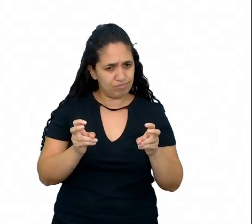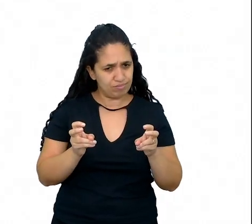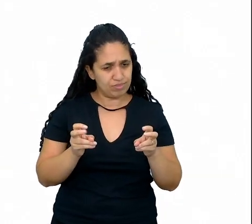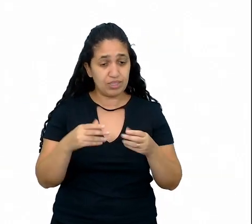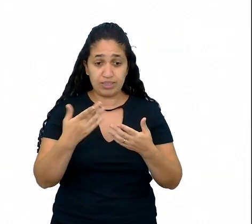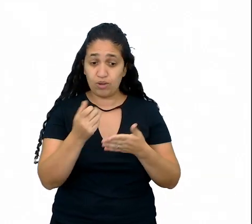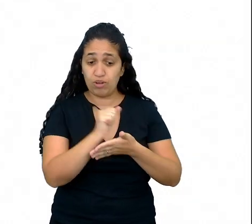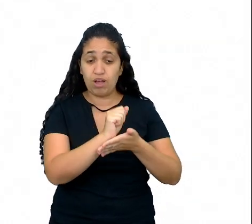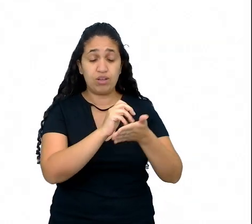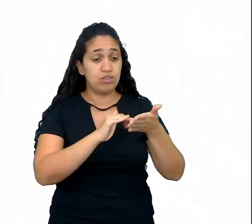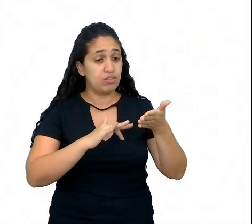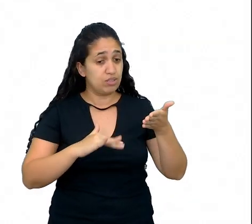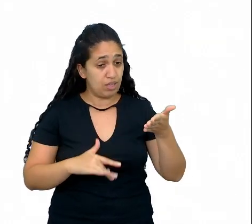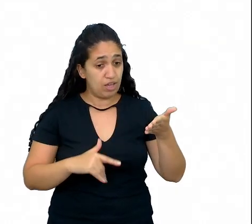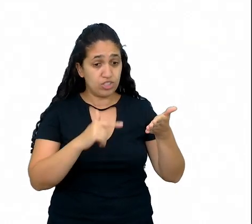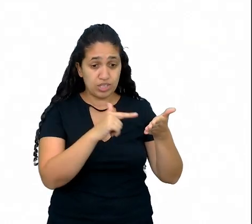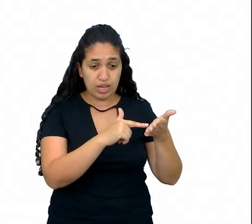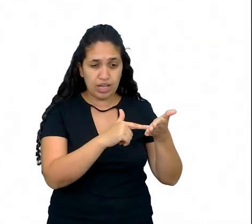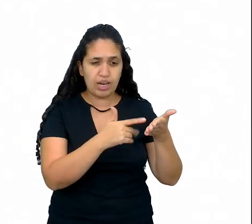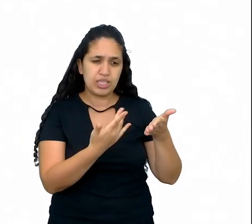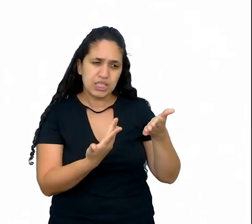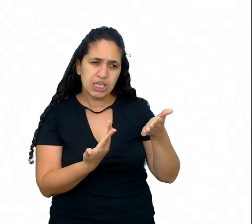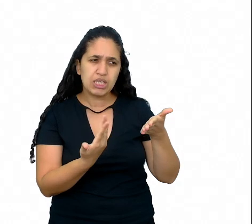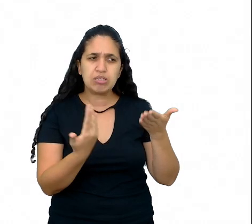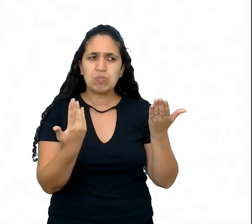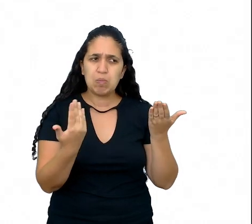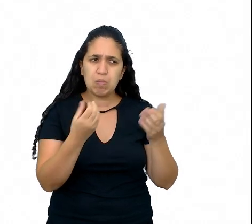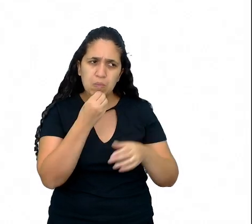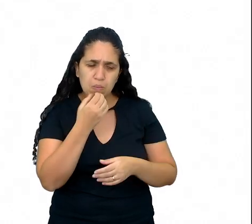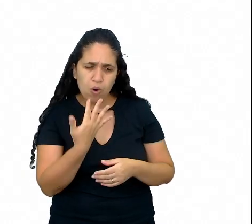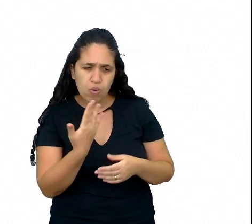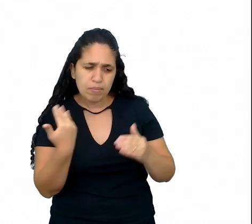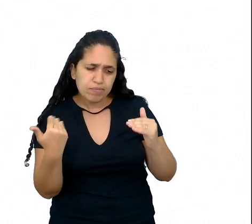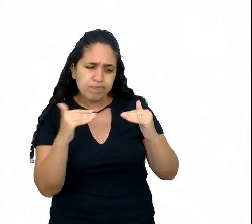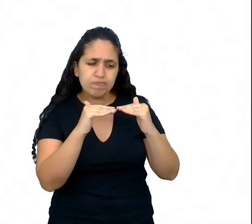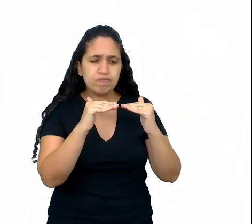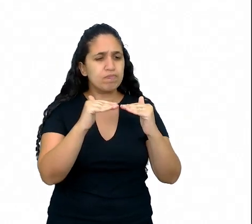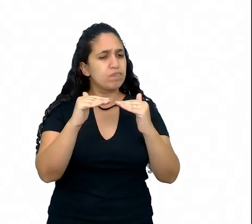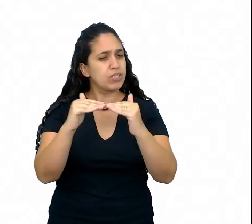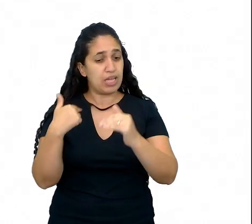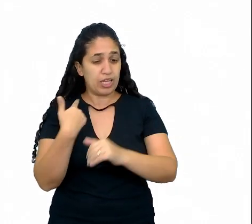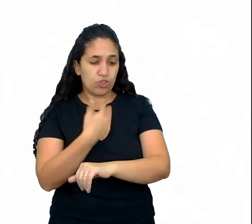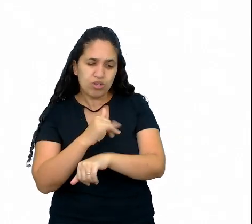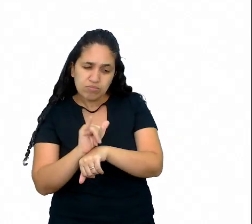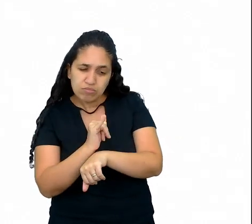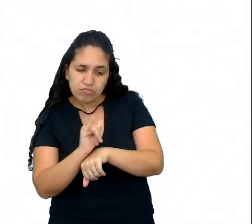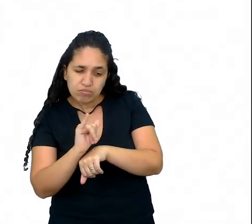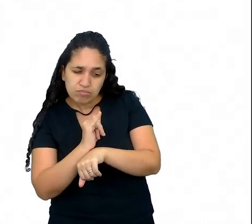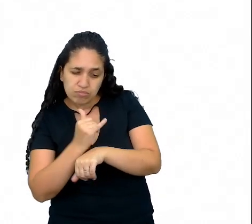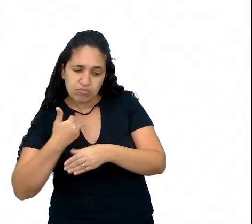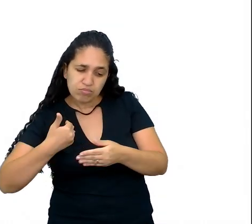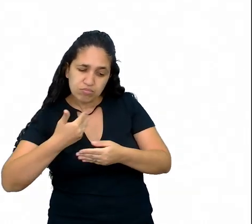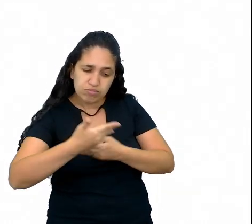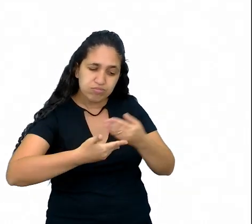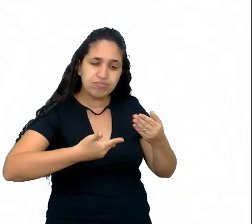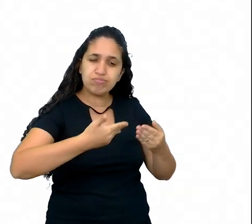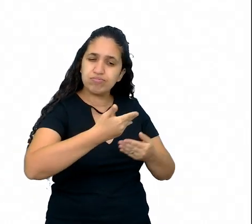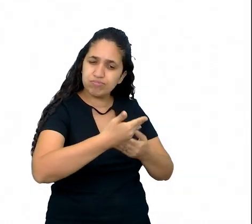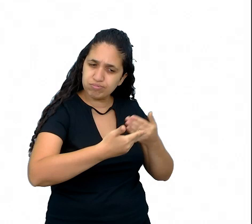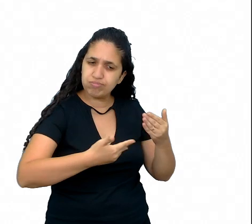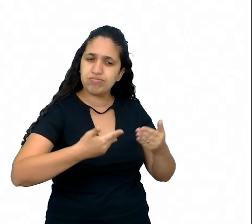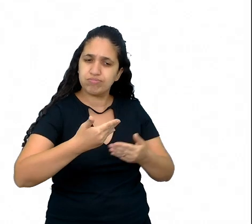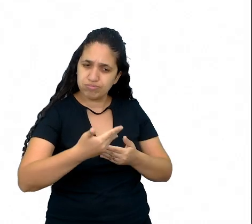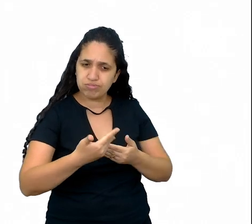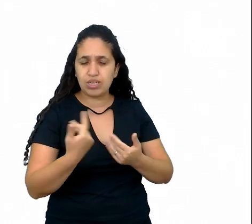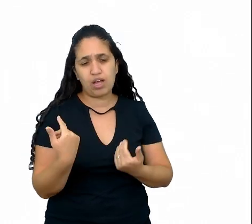a atividade, ela tem que estar propícia para isso. E as nossas intervenções ali na aula, eu falo muito das intervenções, porque